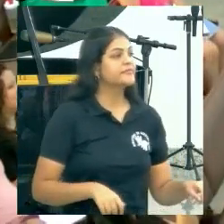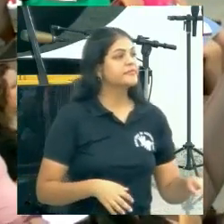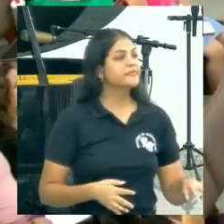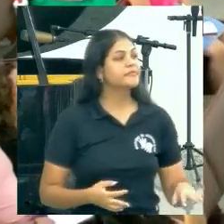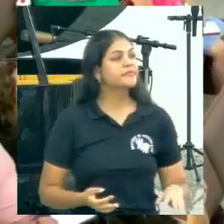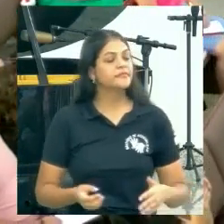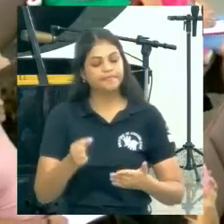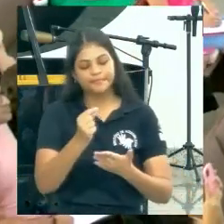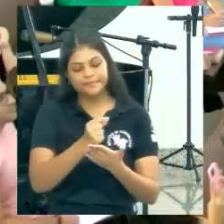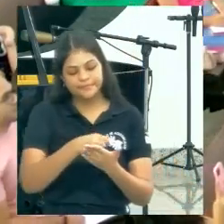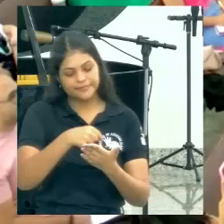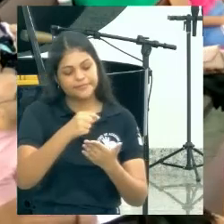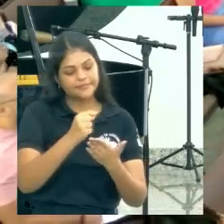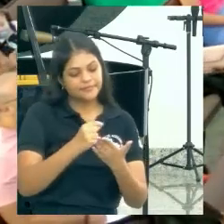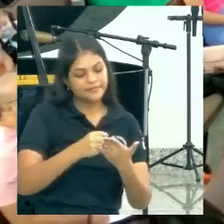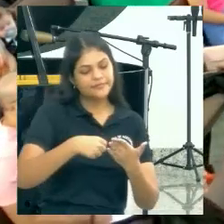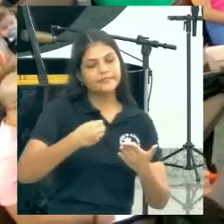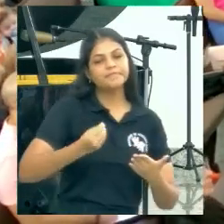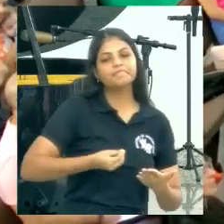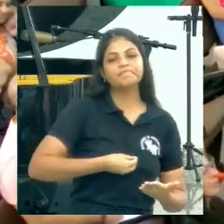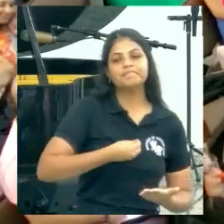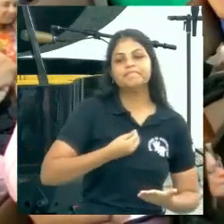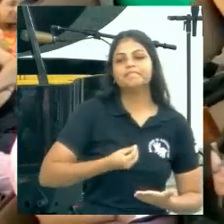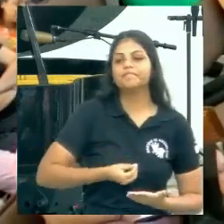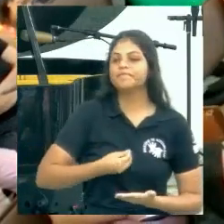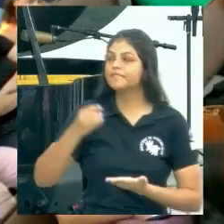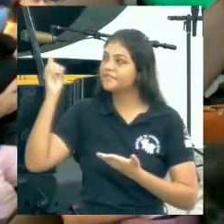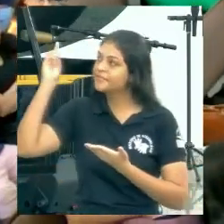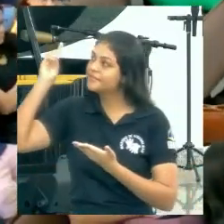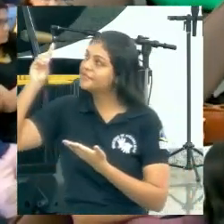Carta viva de Deus.